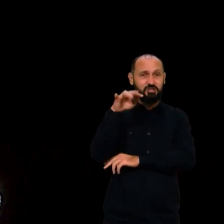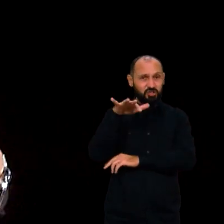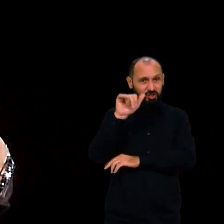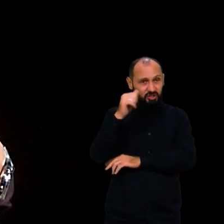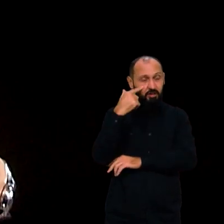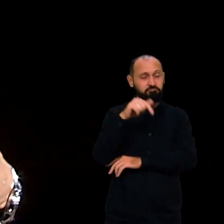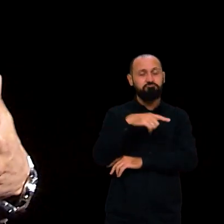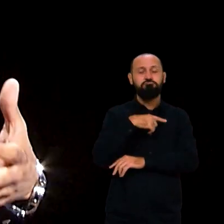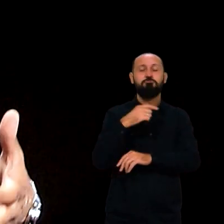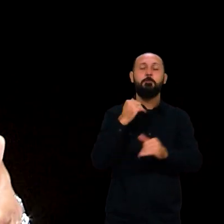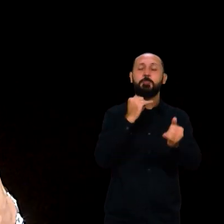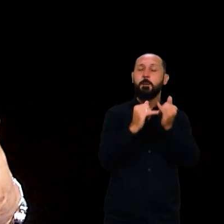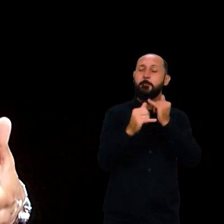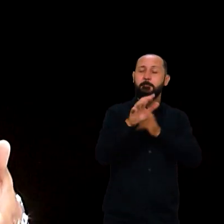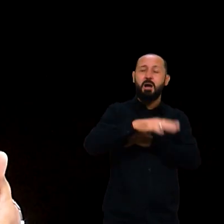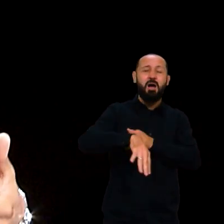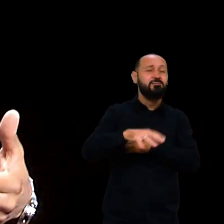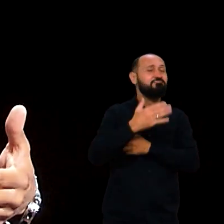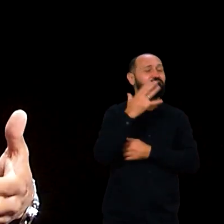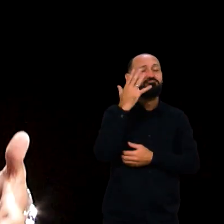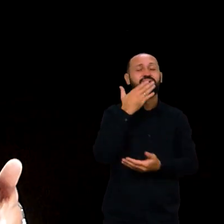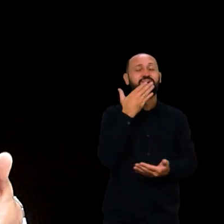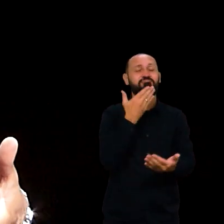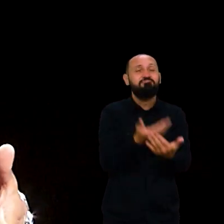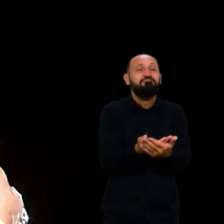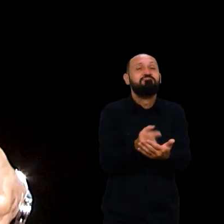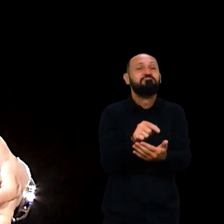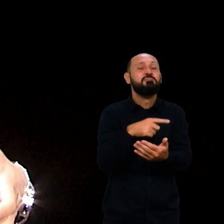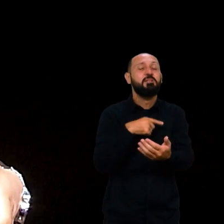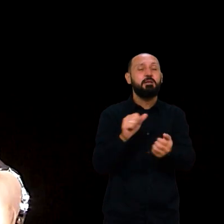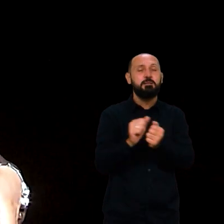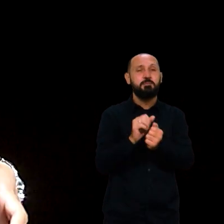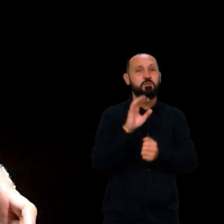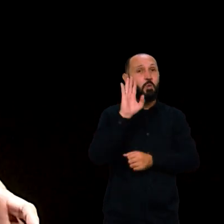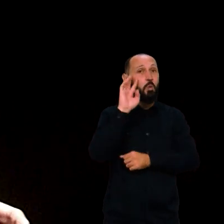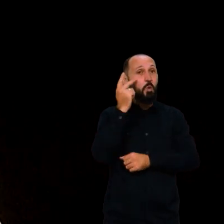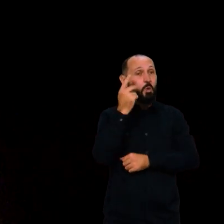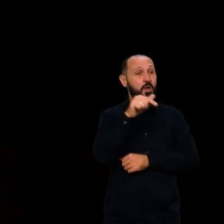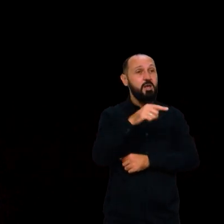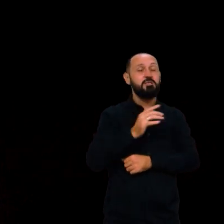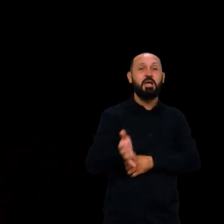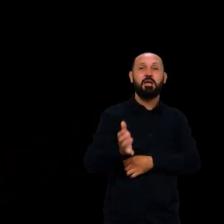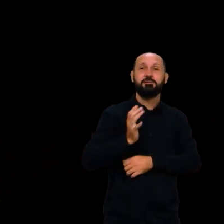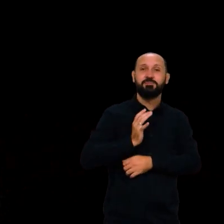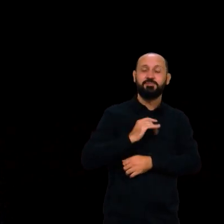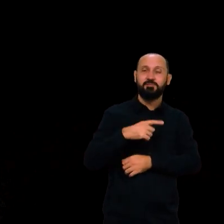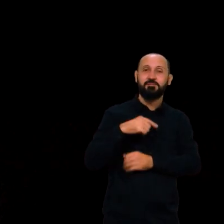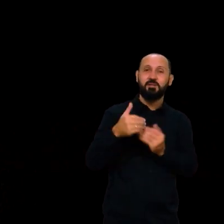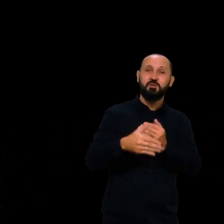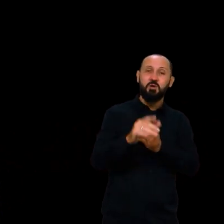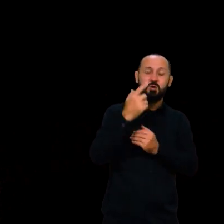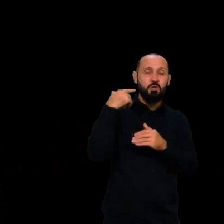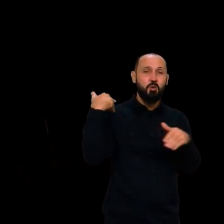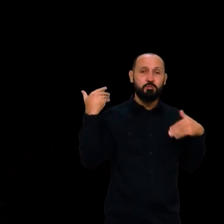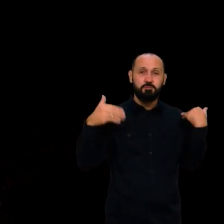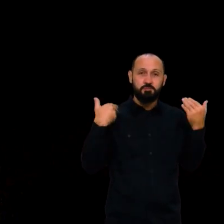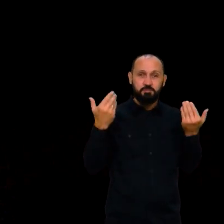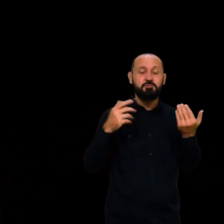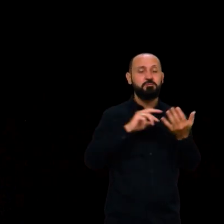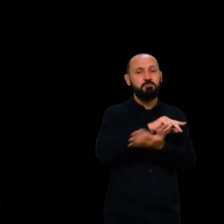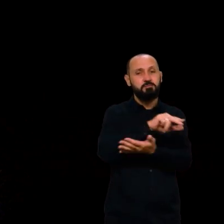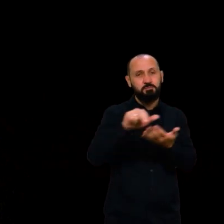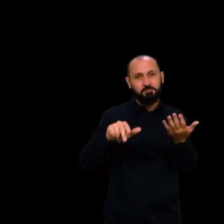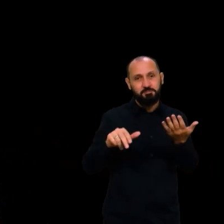é outro pedaço do bioma fantástico no Brasil e no mundo, que as pessoas estão reconhecendo agora, outra riqueza que se tem, não só turística,